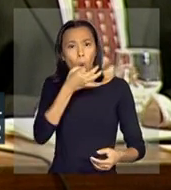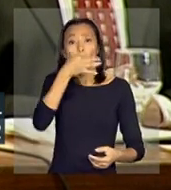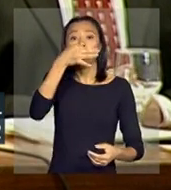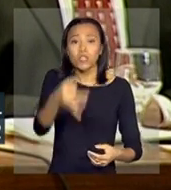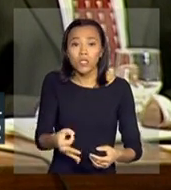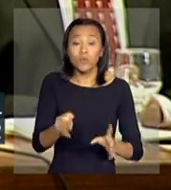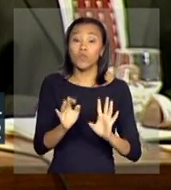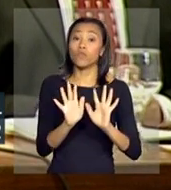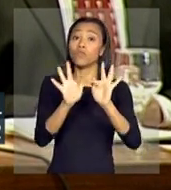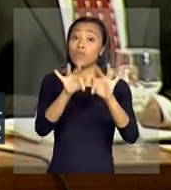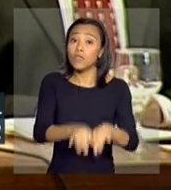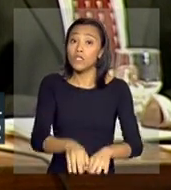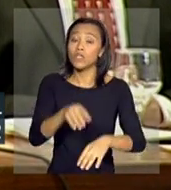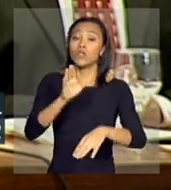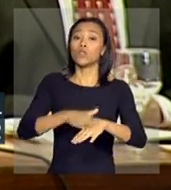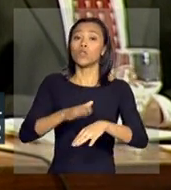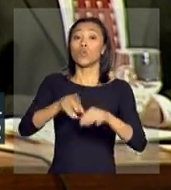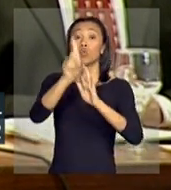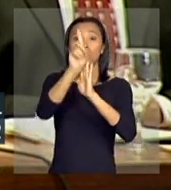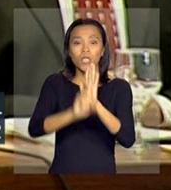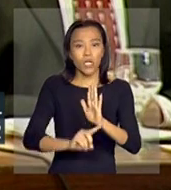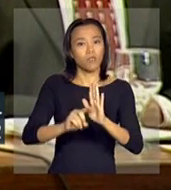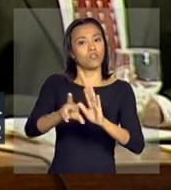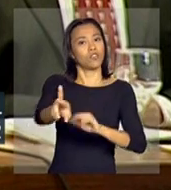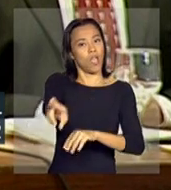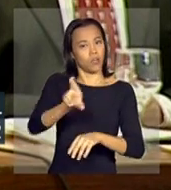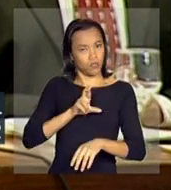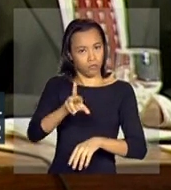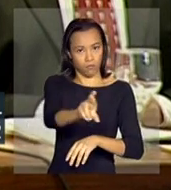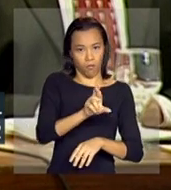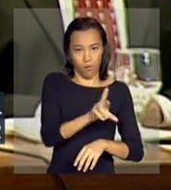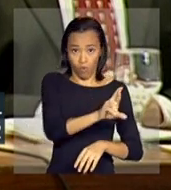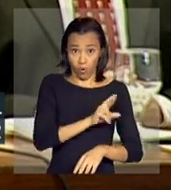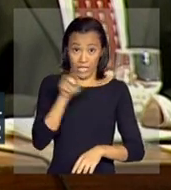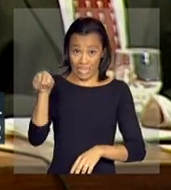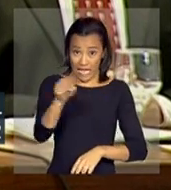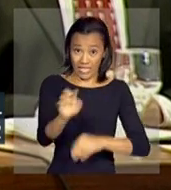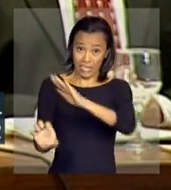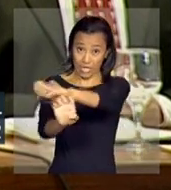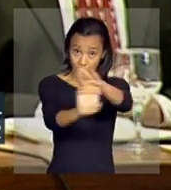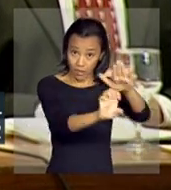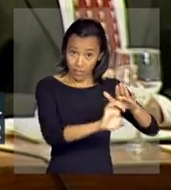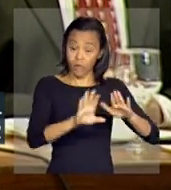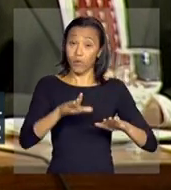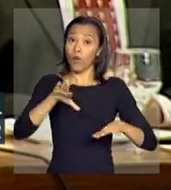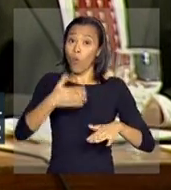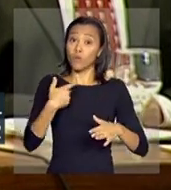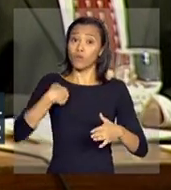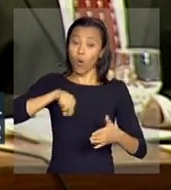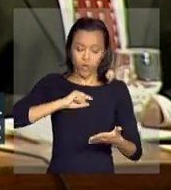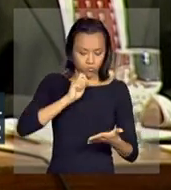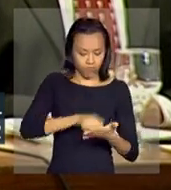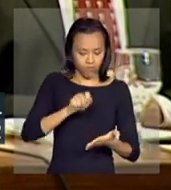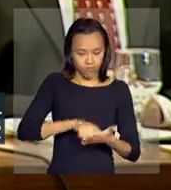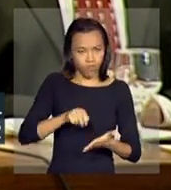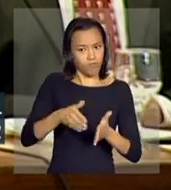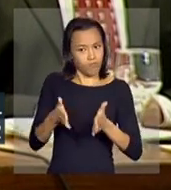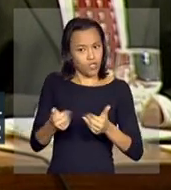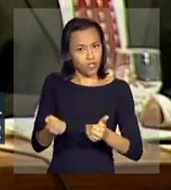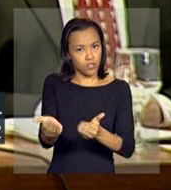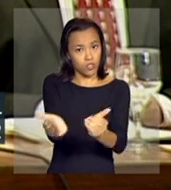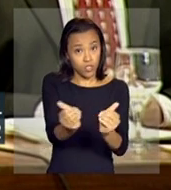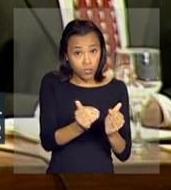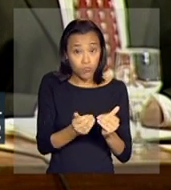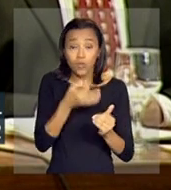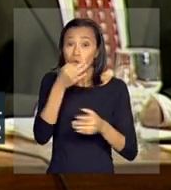o direito de resposta que as empresas têm quando elas são notificadas, para que elas possam apresentar o contraditório.